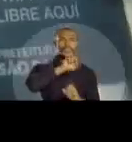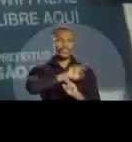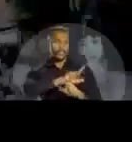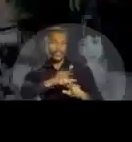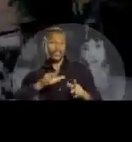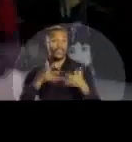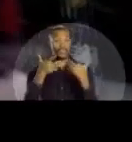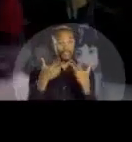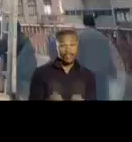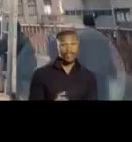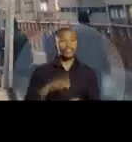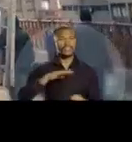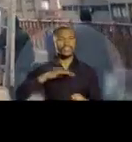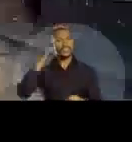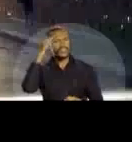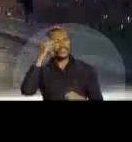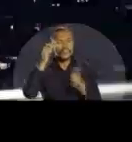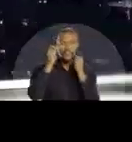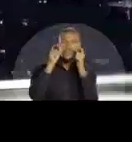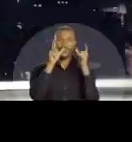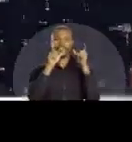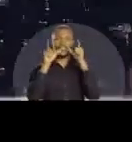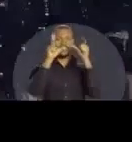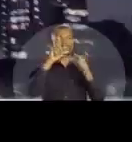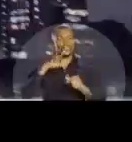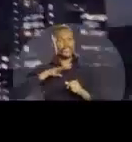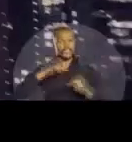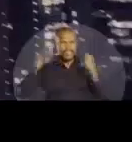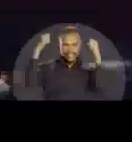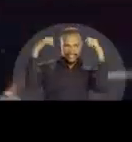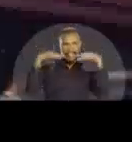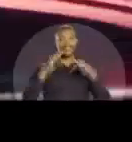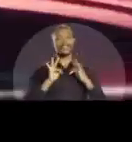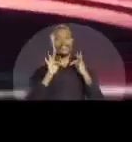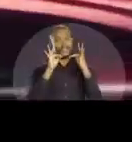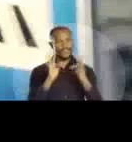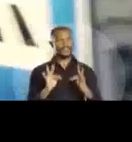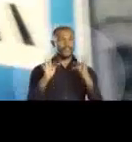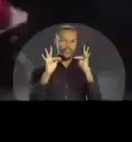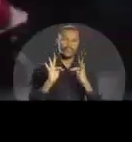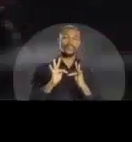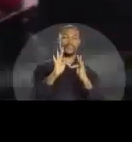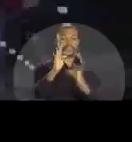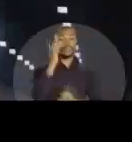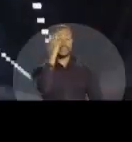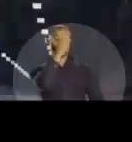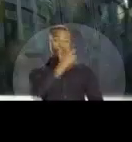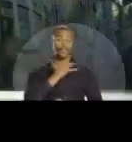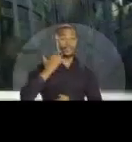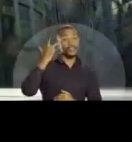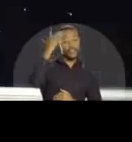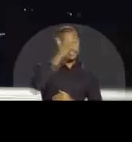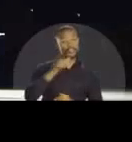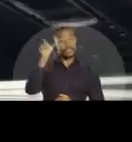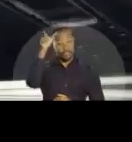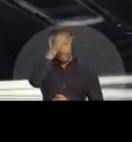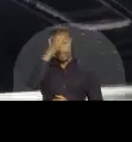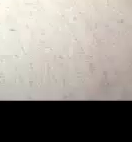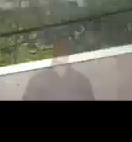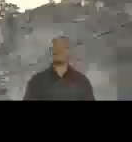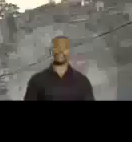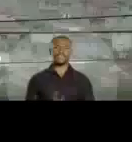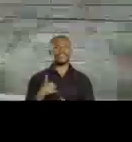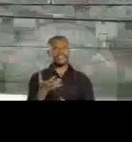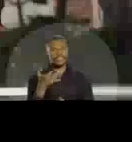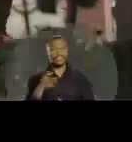desigualdades. Em harmonia, com alegria e inventividade. Uma São Paulo diferente, realmente para todos,